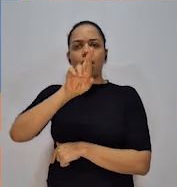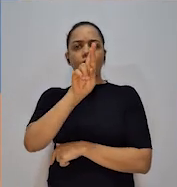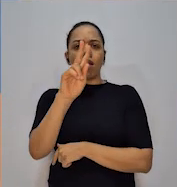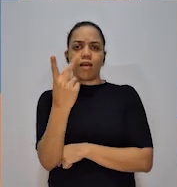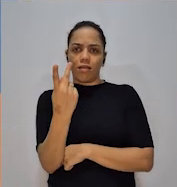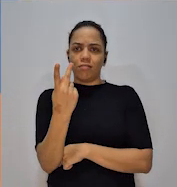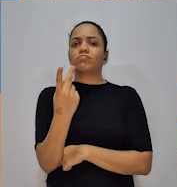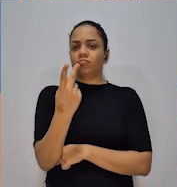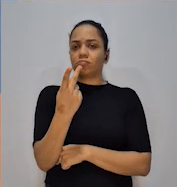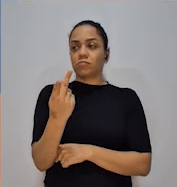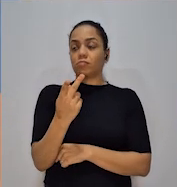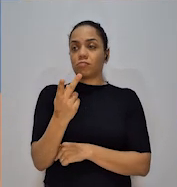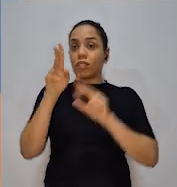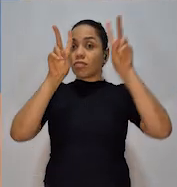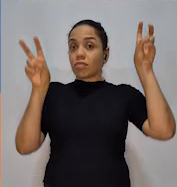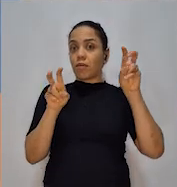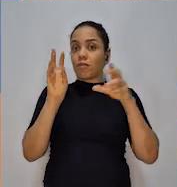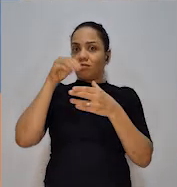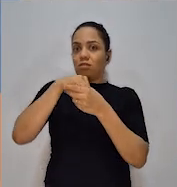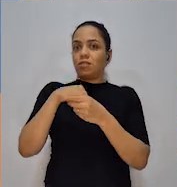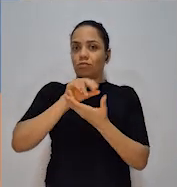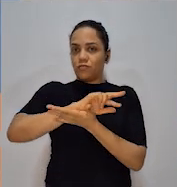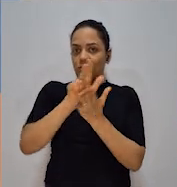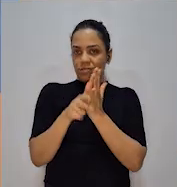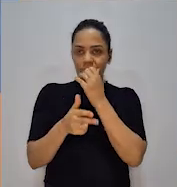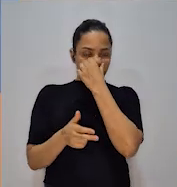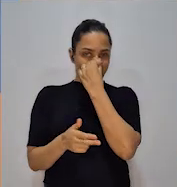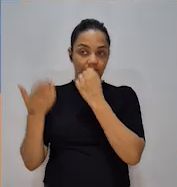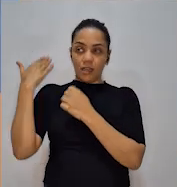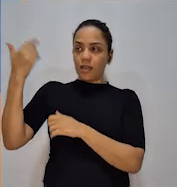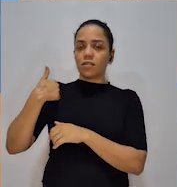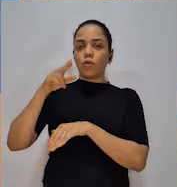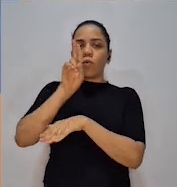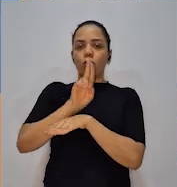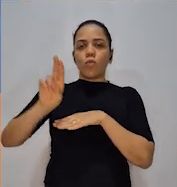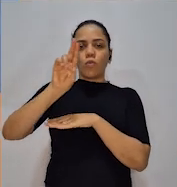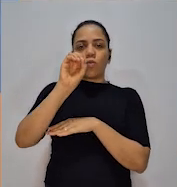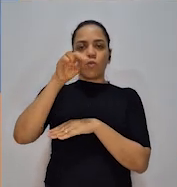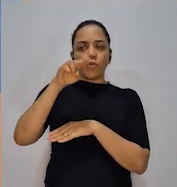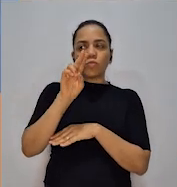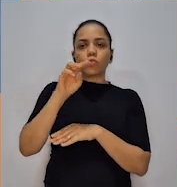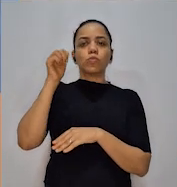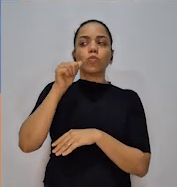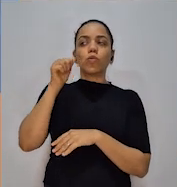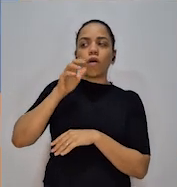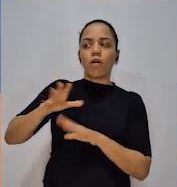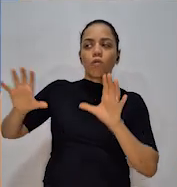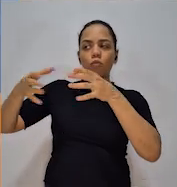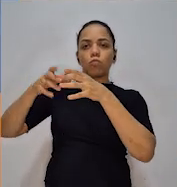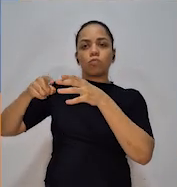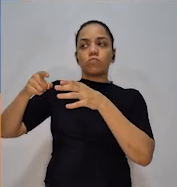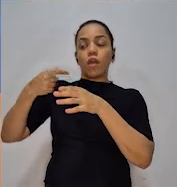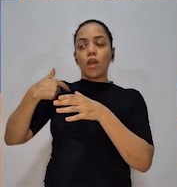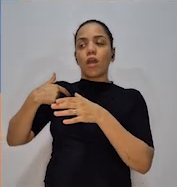o tema da diversidade. Eu fui consultora da ONU Mulheres, em 2019, fui convidada justamente para trabalhar